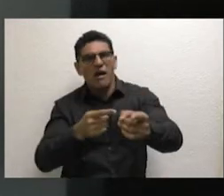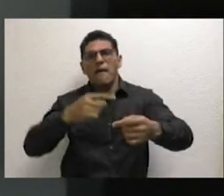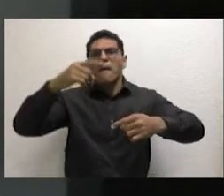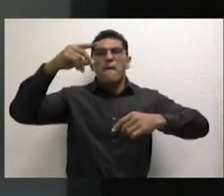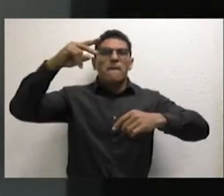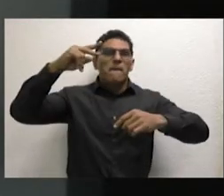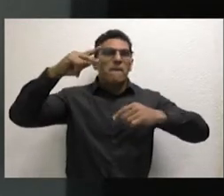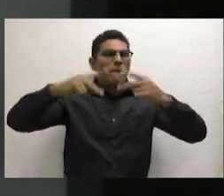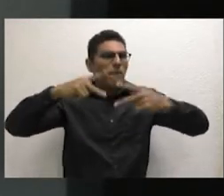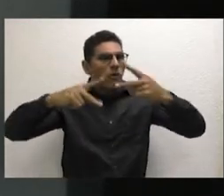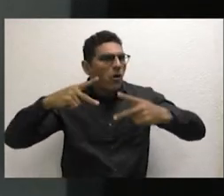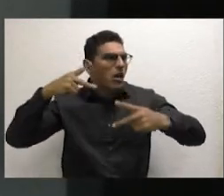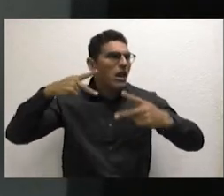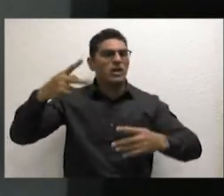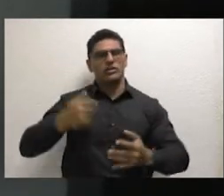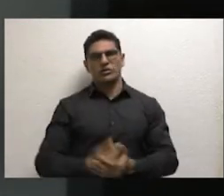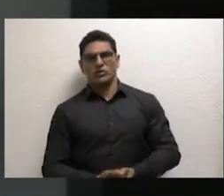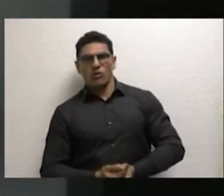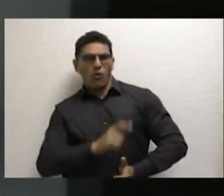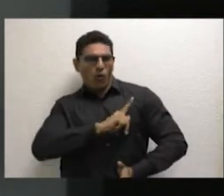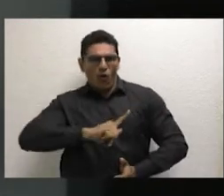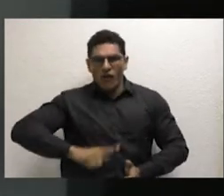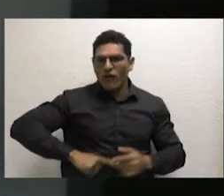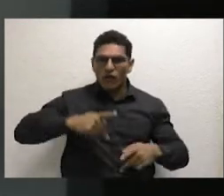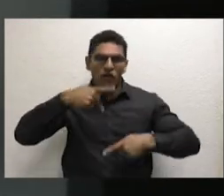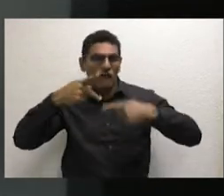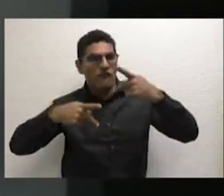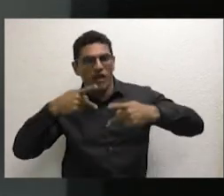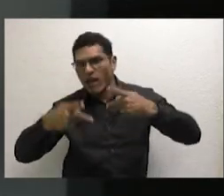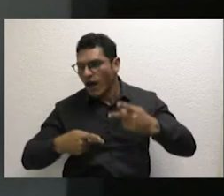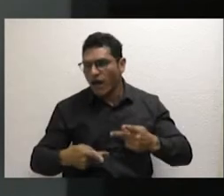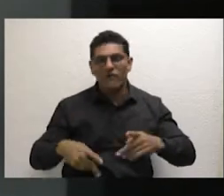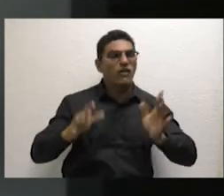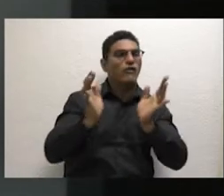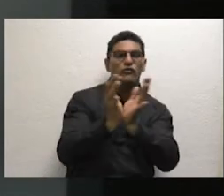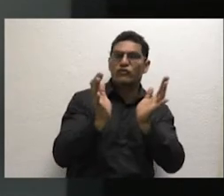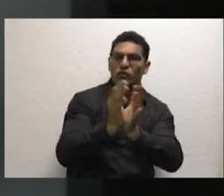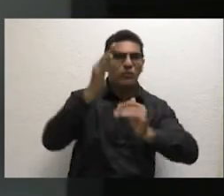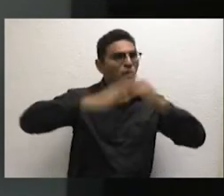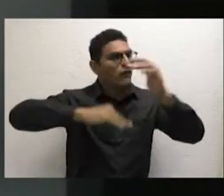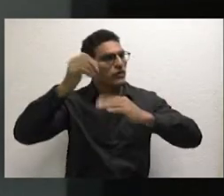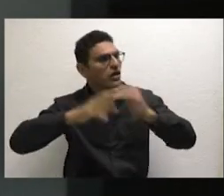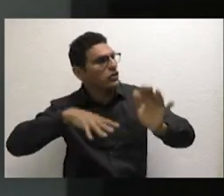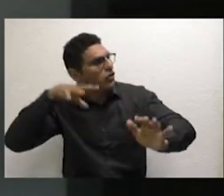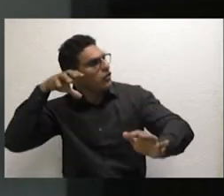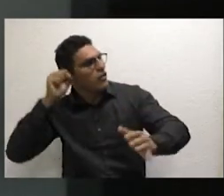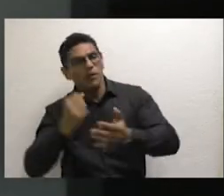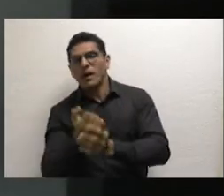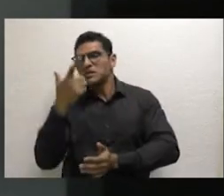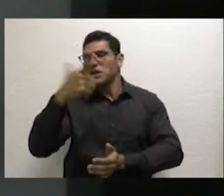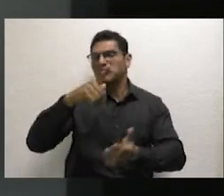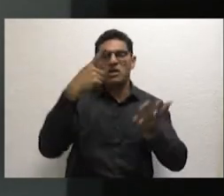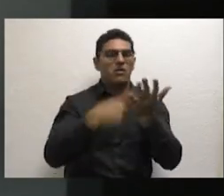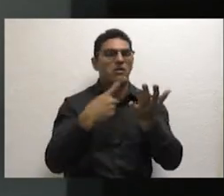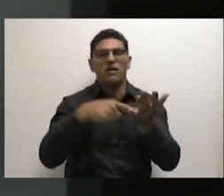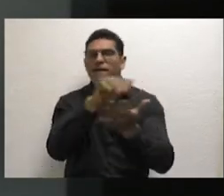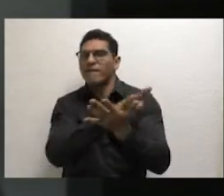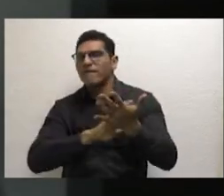falava o que queria as categorias ouvirem mas não tinha nenhum compromisso